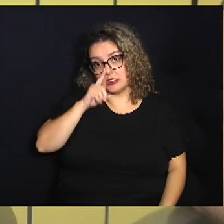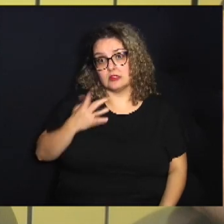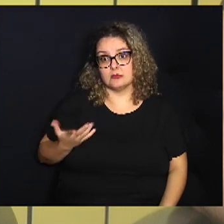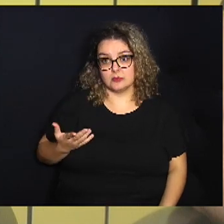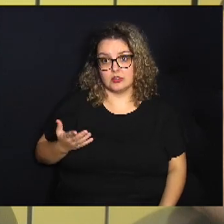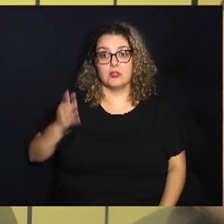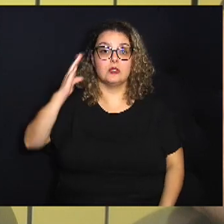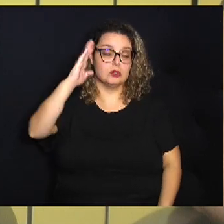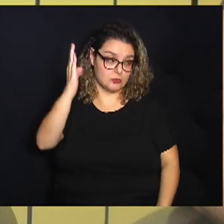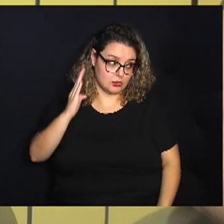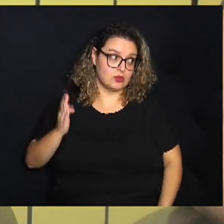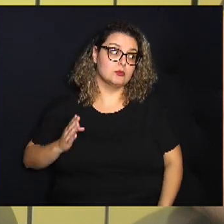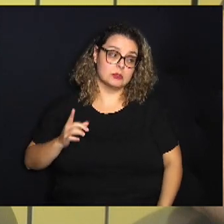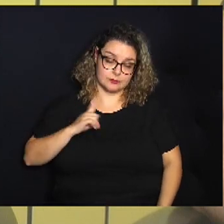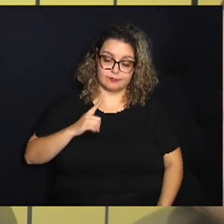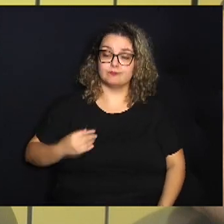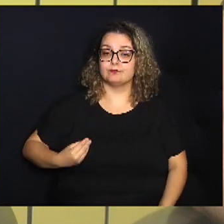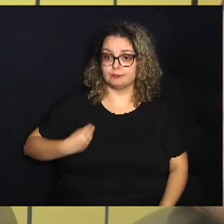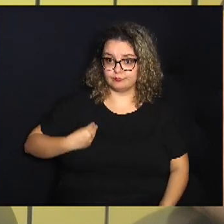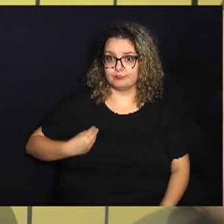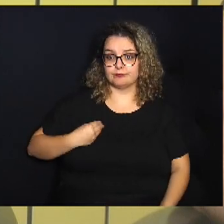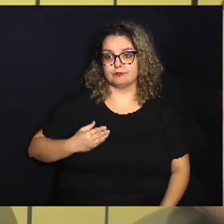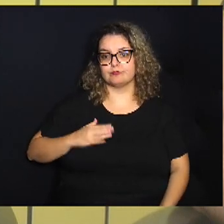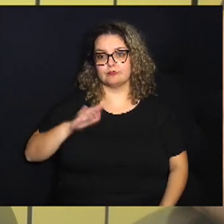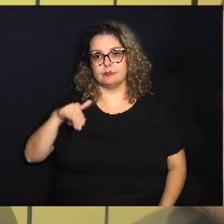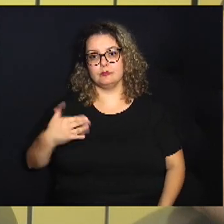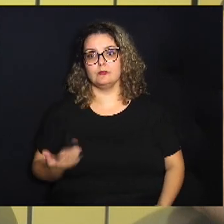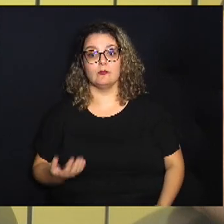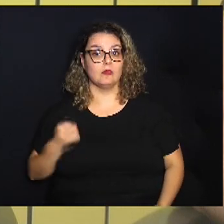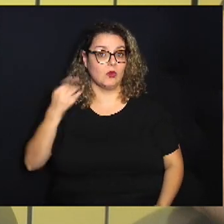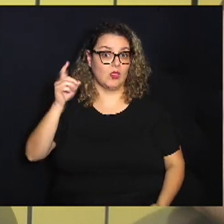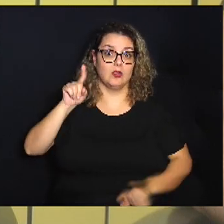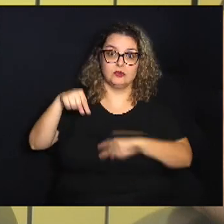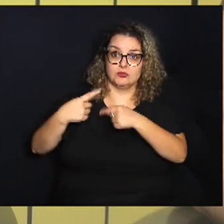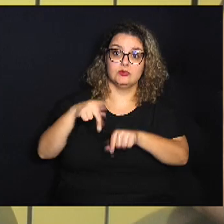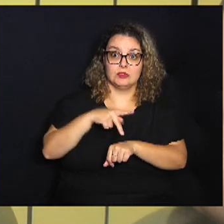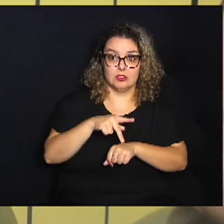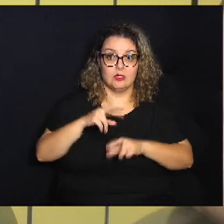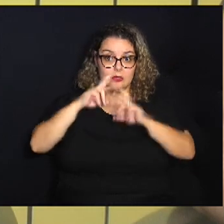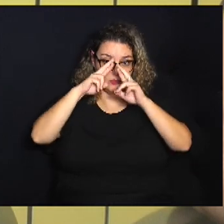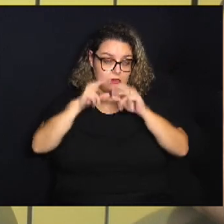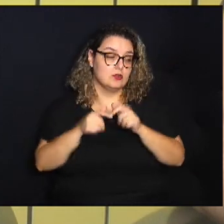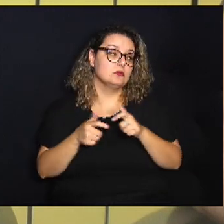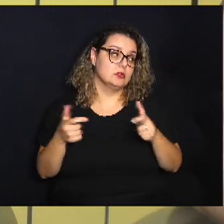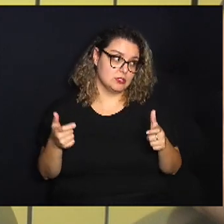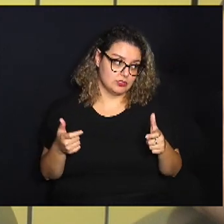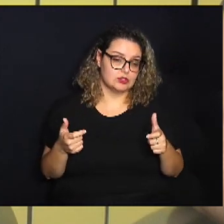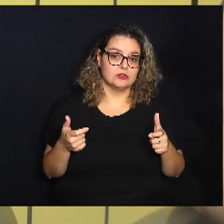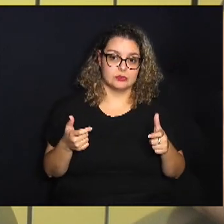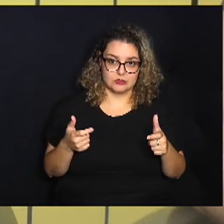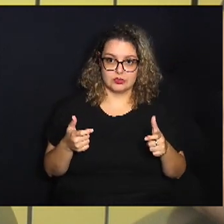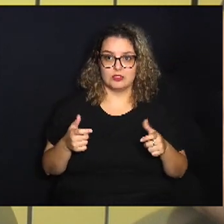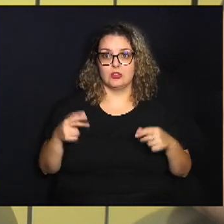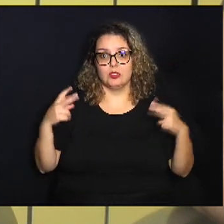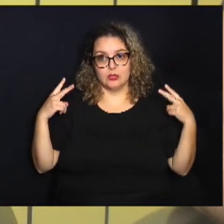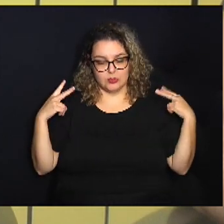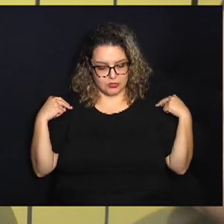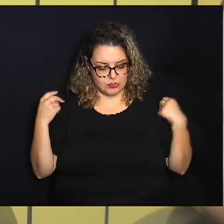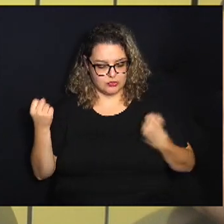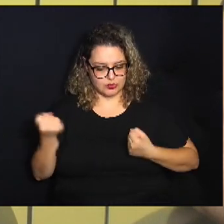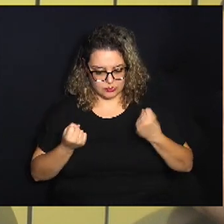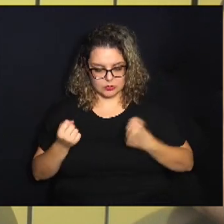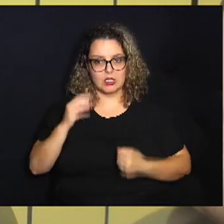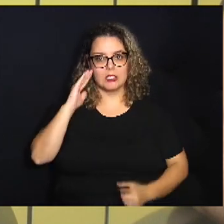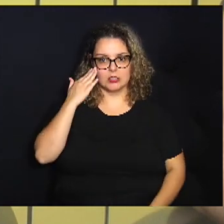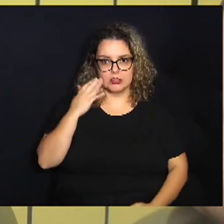Brasil, a gente passa por isso. Quando viaja nos outros países, o respeito é maior, assim. Os motoristas entendem e